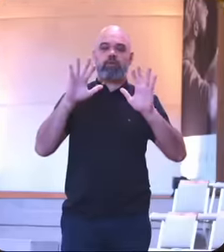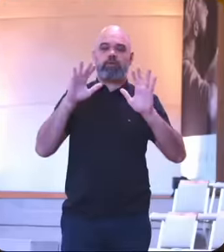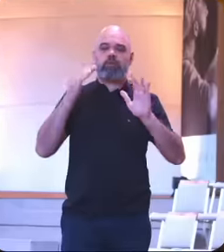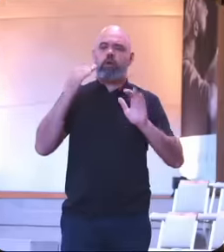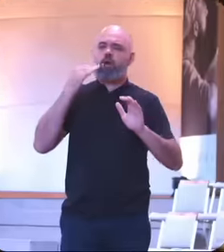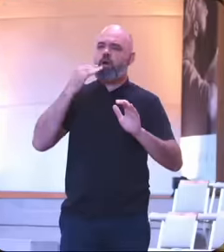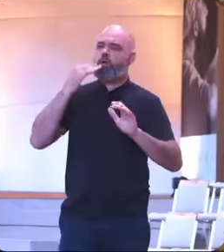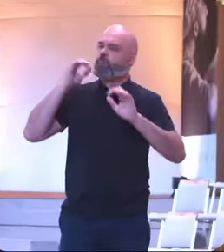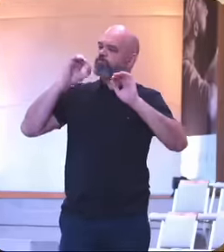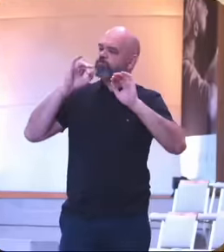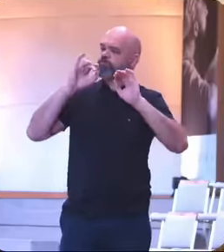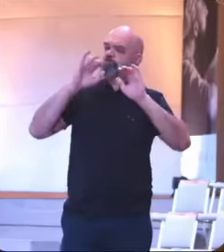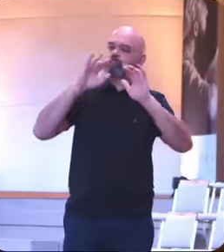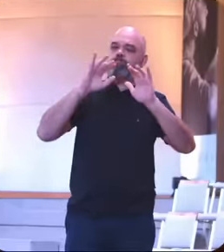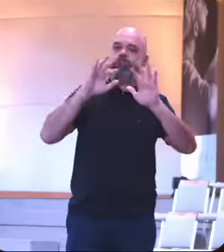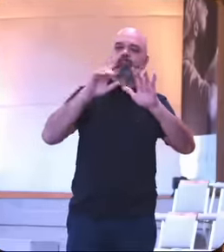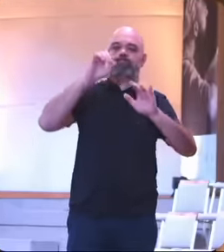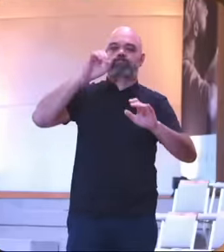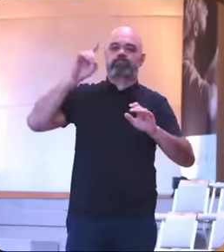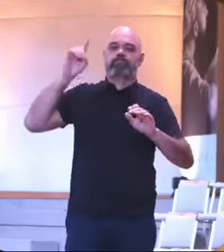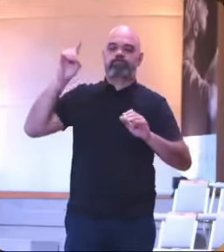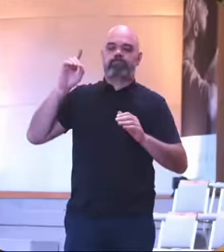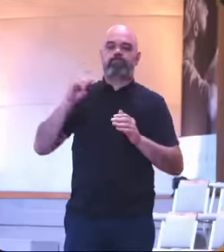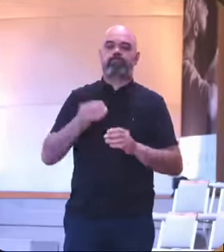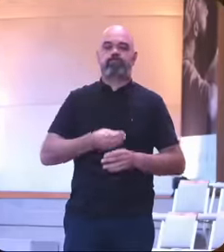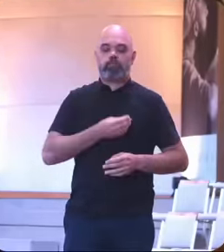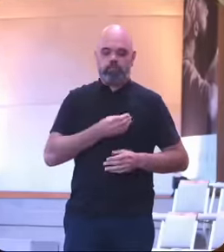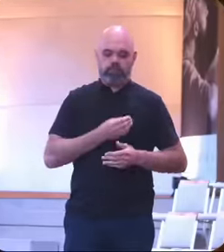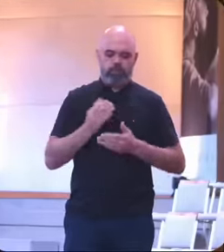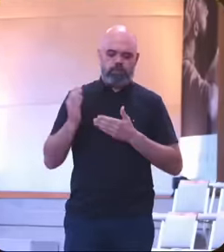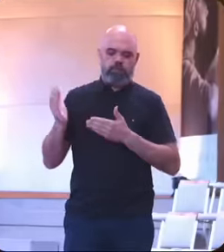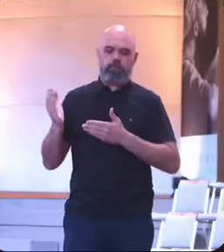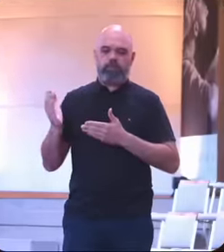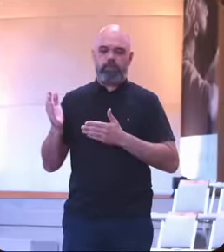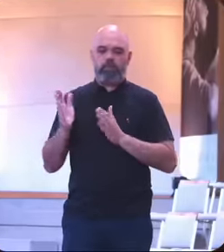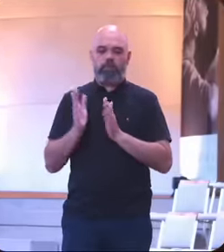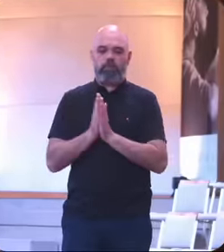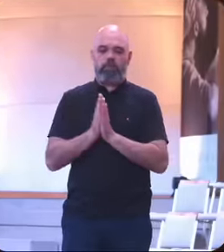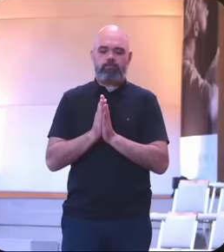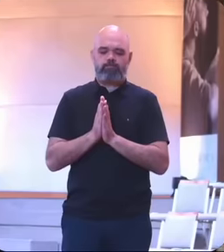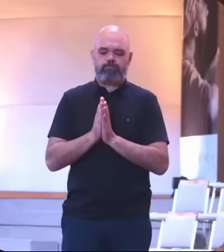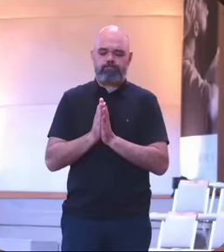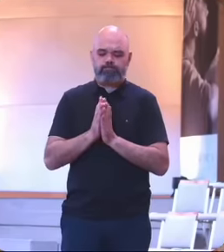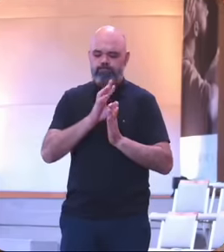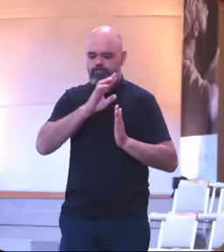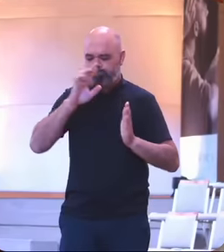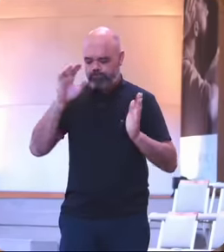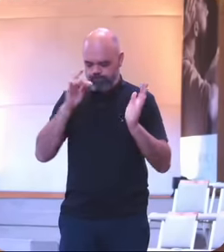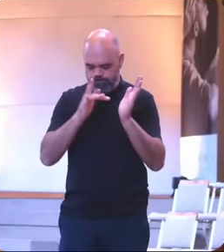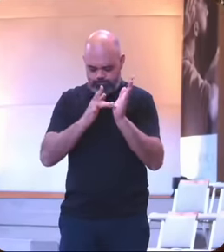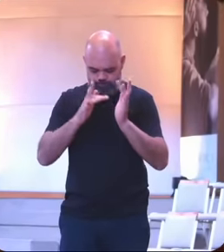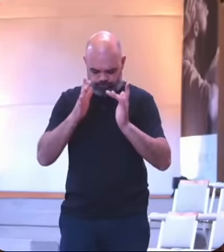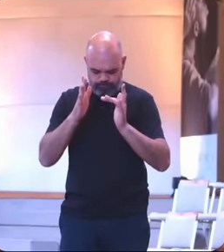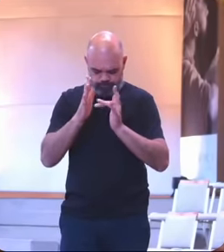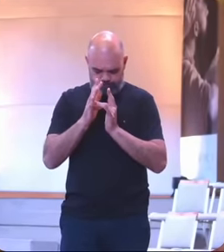pedir a bênção de Deus sobre essas vidas que estão aqui. Ora comigo assim, diga: Senhor Jesus,